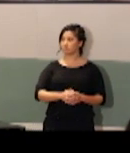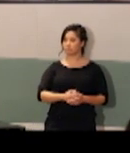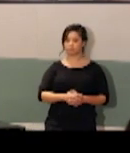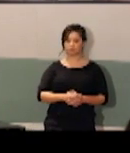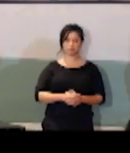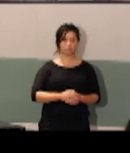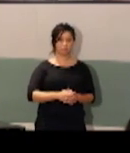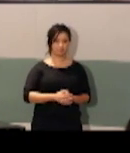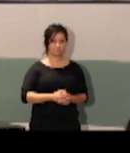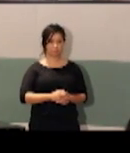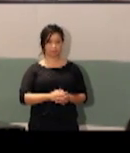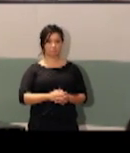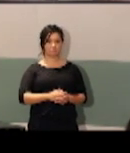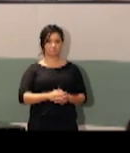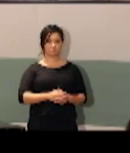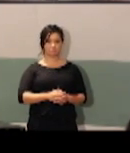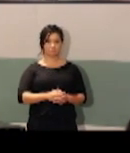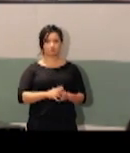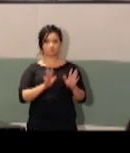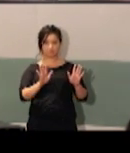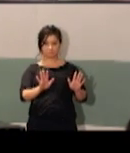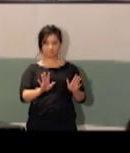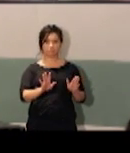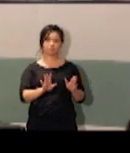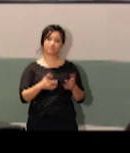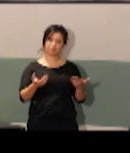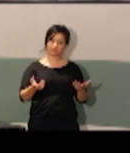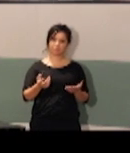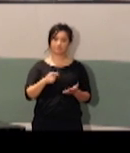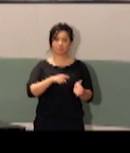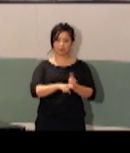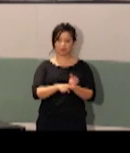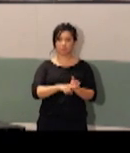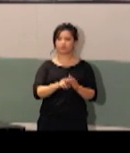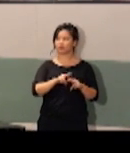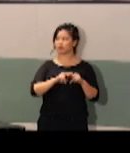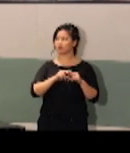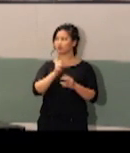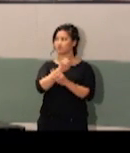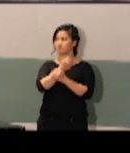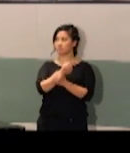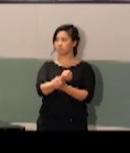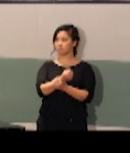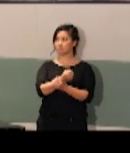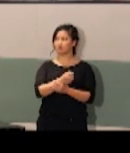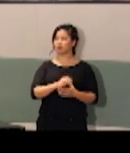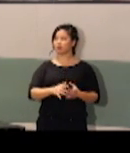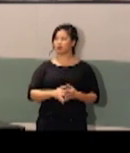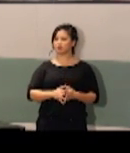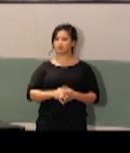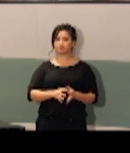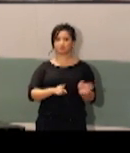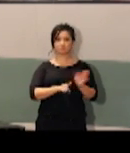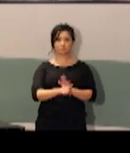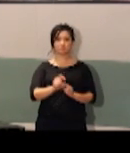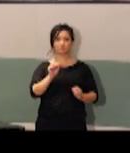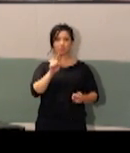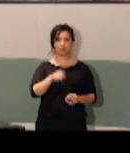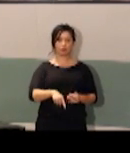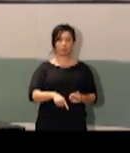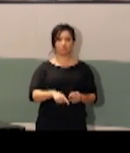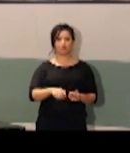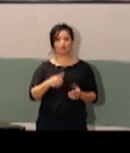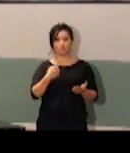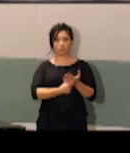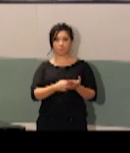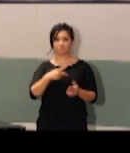Vamos lá. Com certeza, ela é sobre segurança. Os senhores podem aguardar um minutinho. Qual o compromisso do candidato com relação à segurança pública